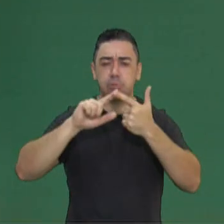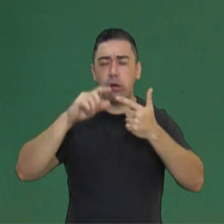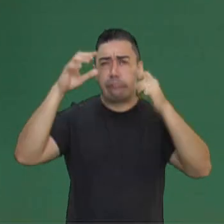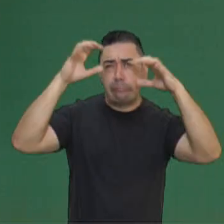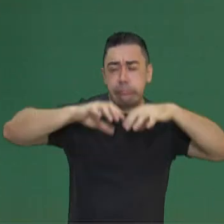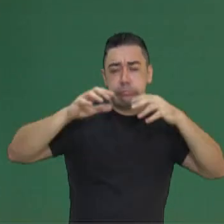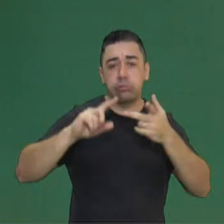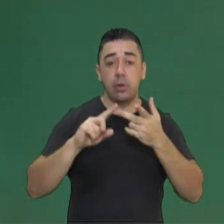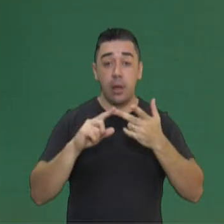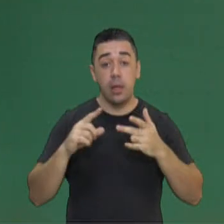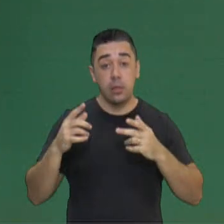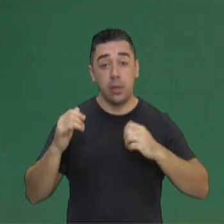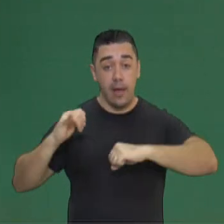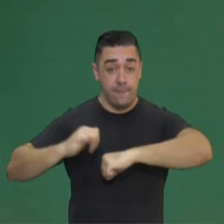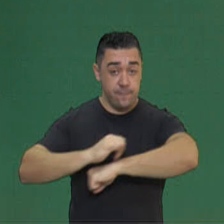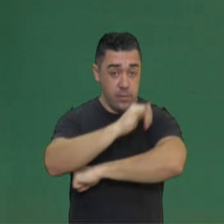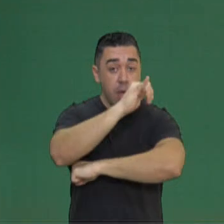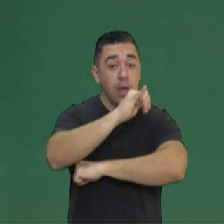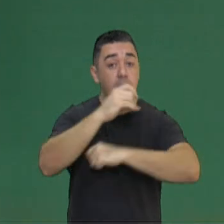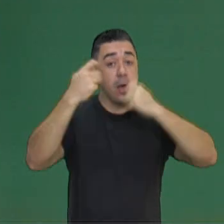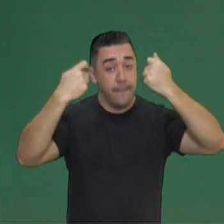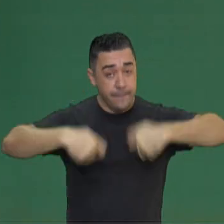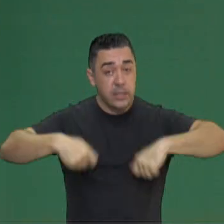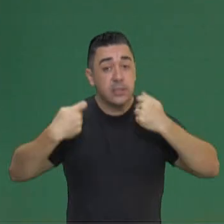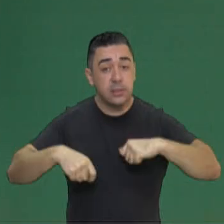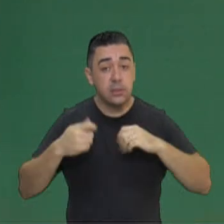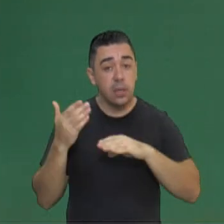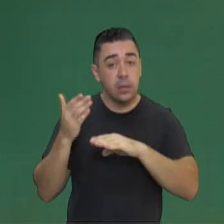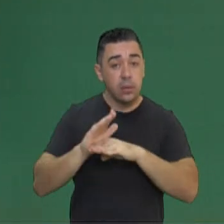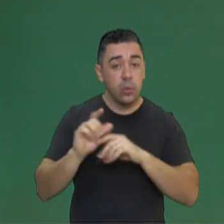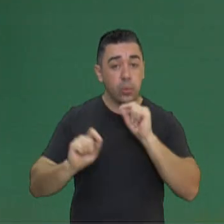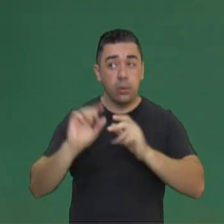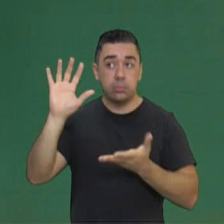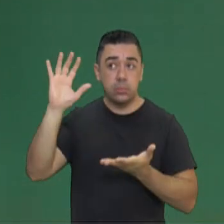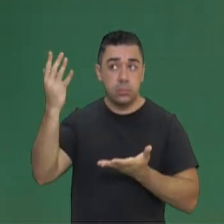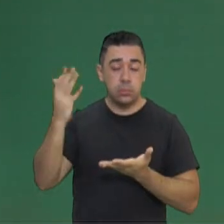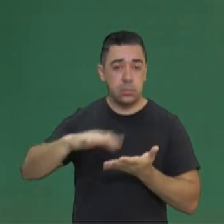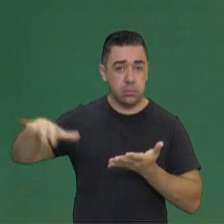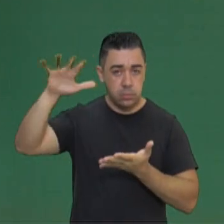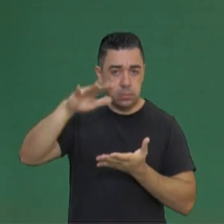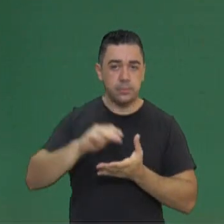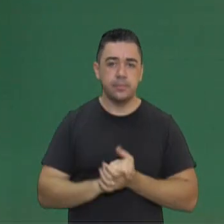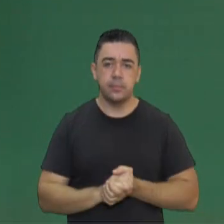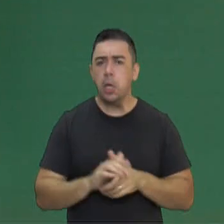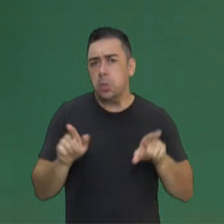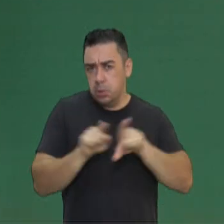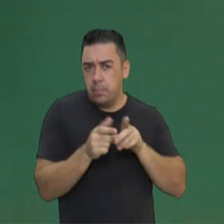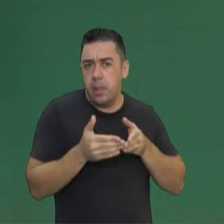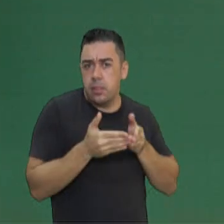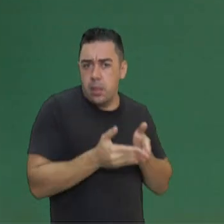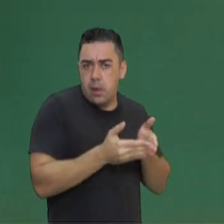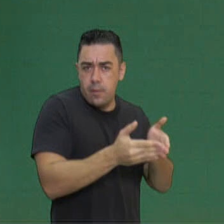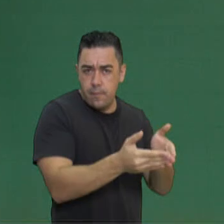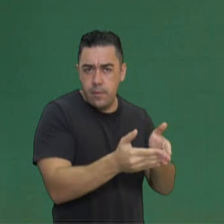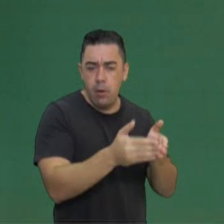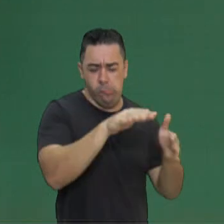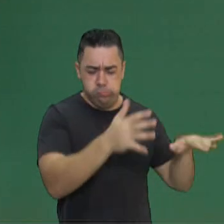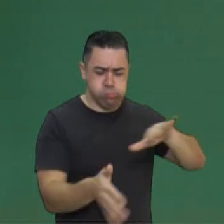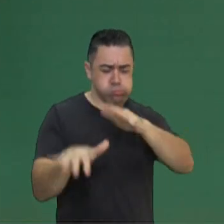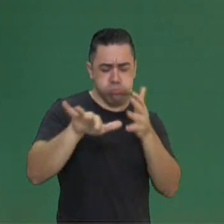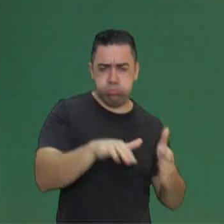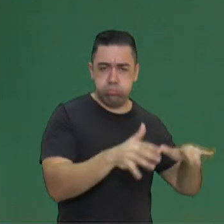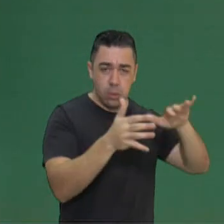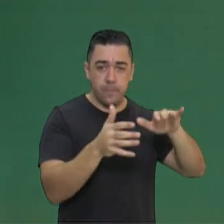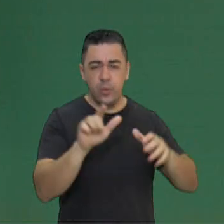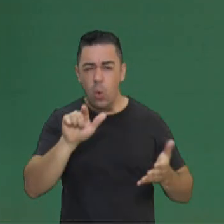é uma atividade que depende muito, né, da questão do tempo. Navegação também, entre outras,